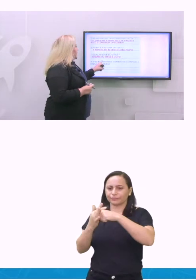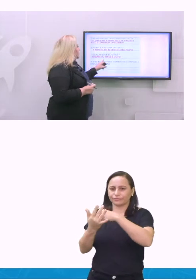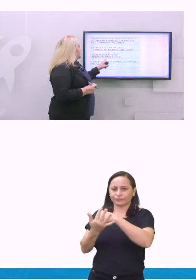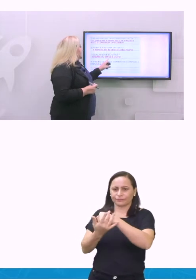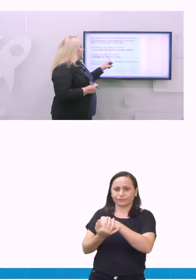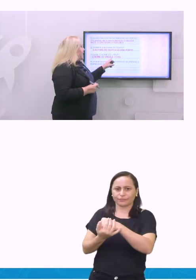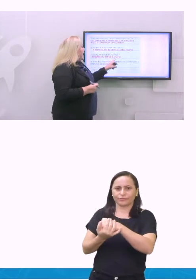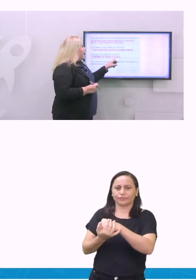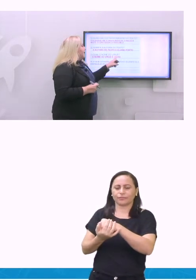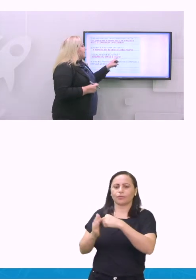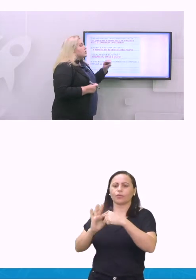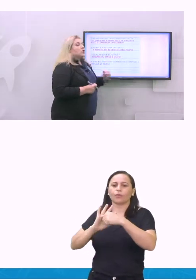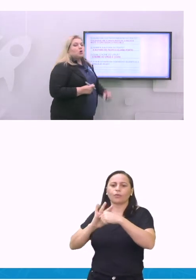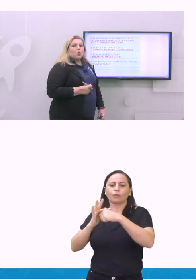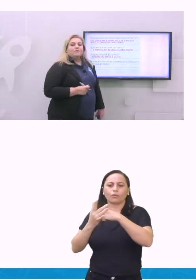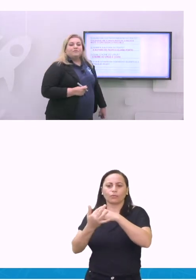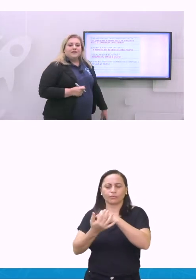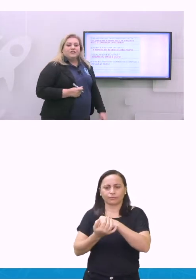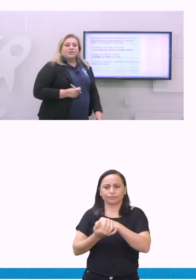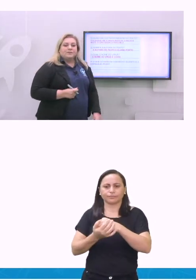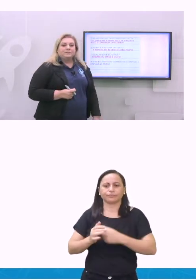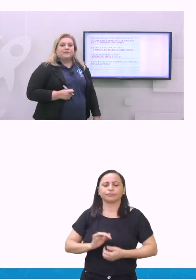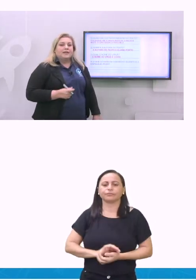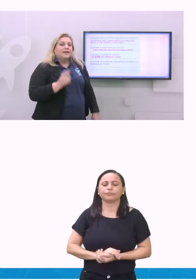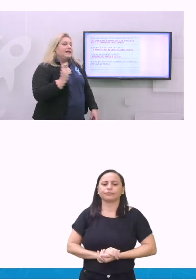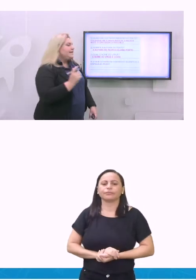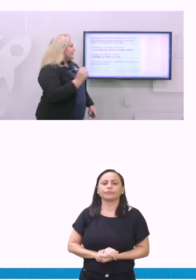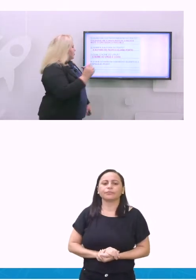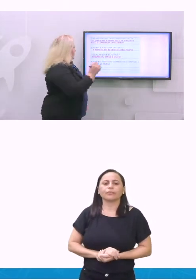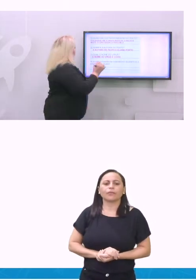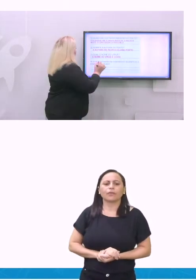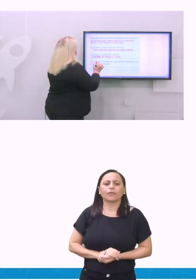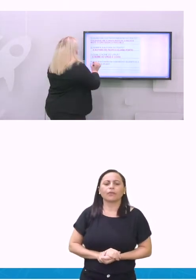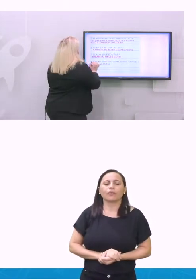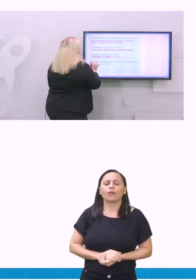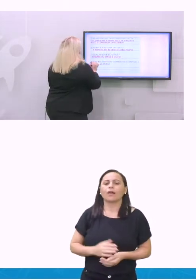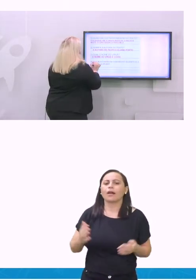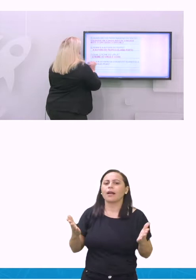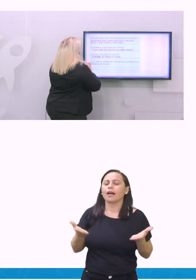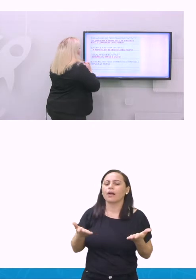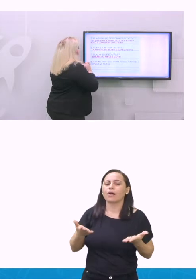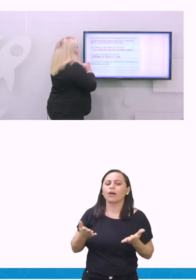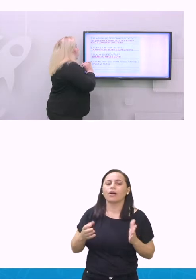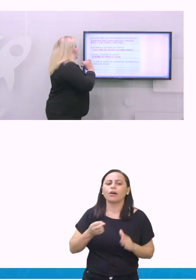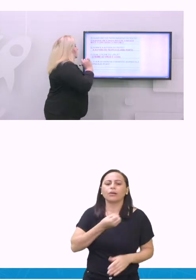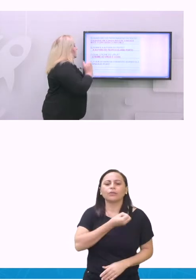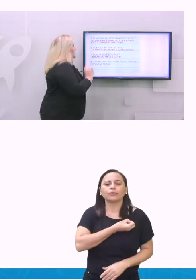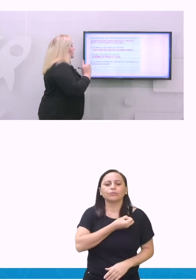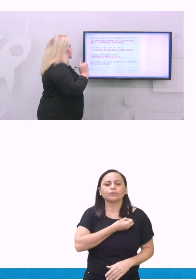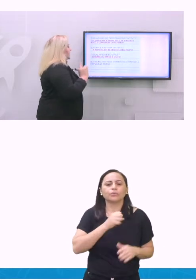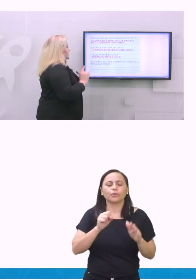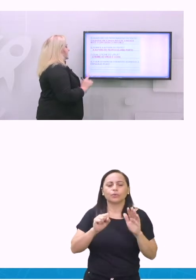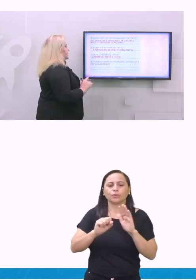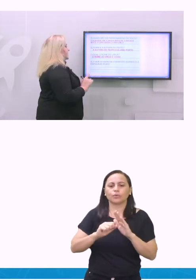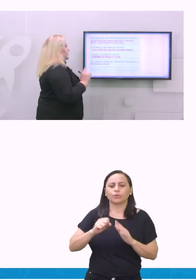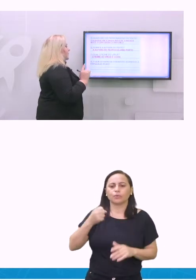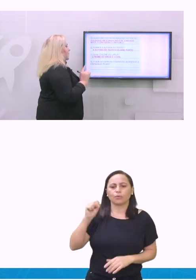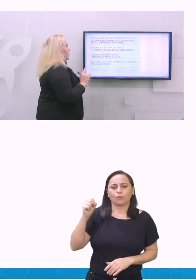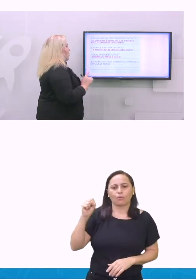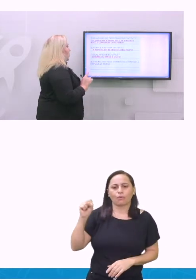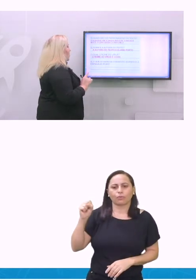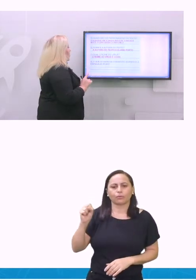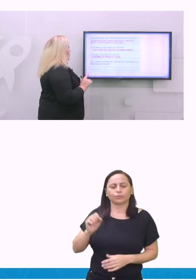do vírus é Covid. E a número 8? O que acontecia